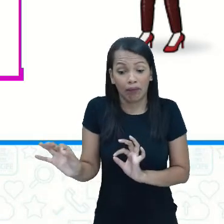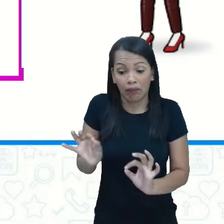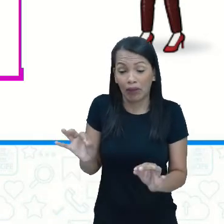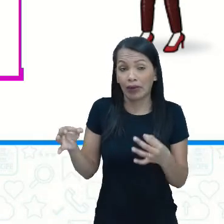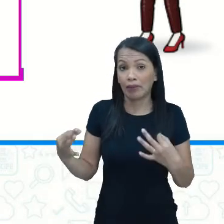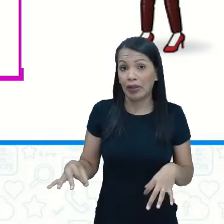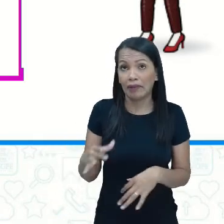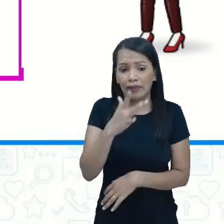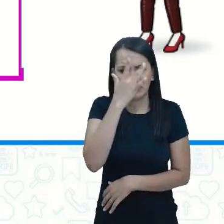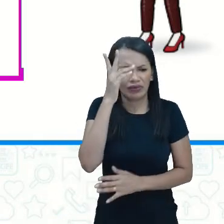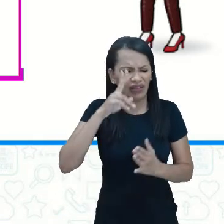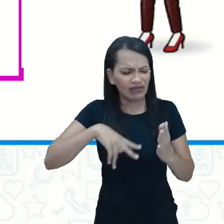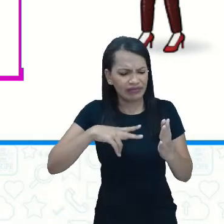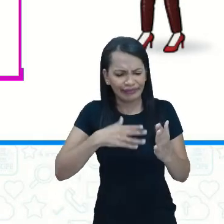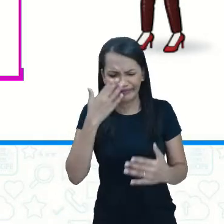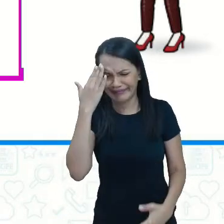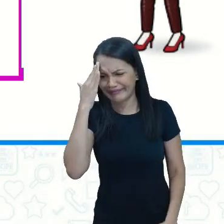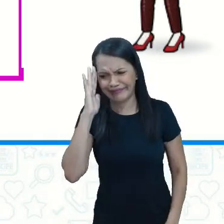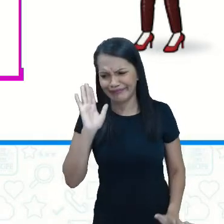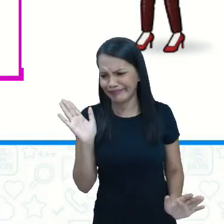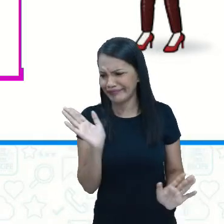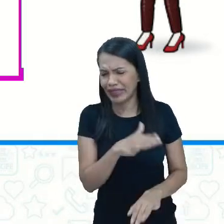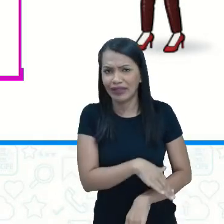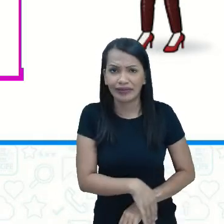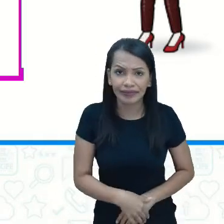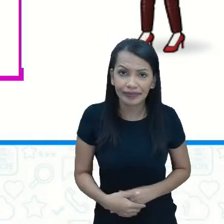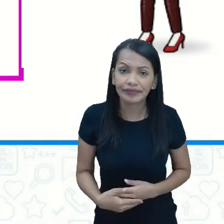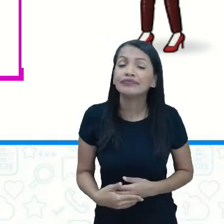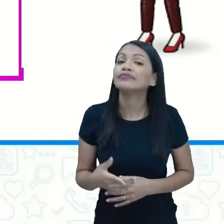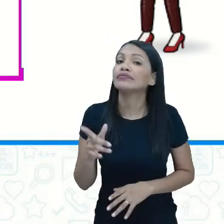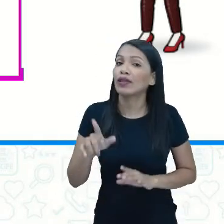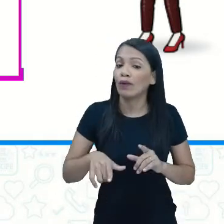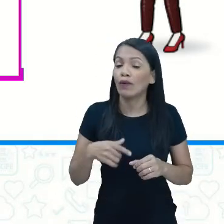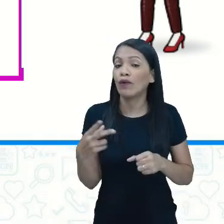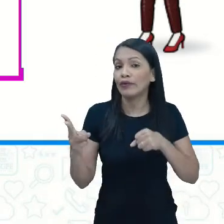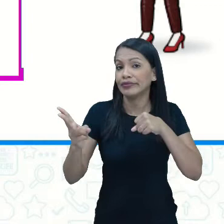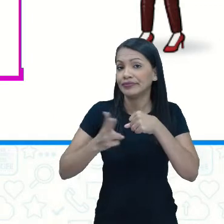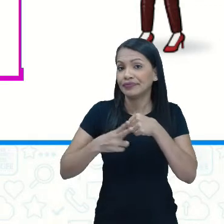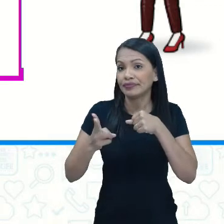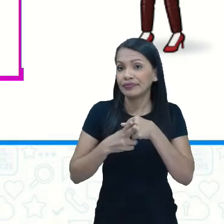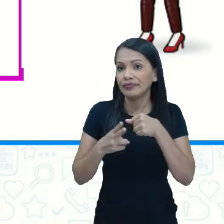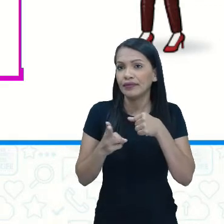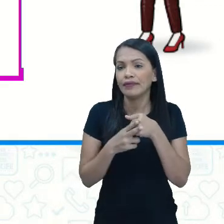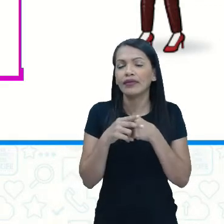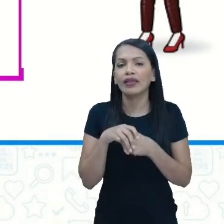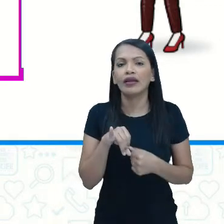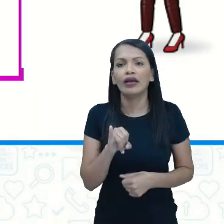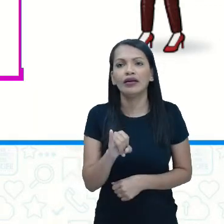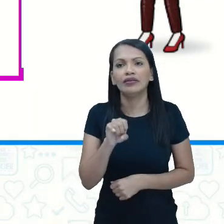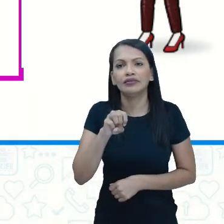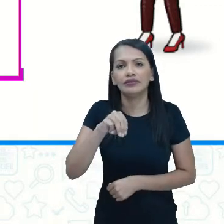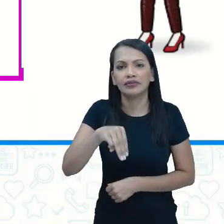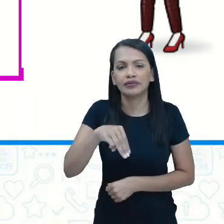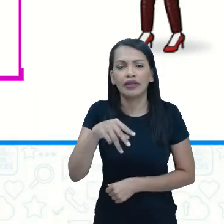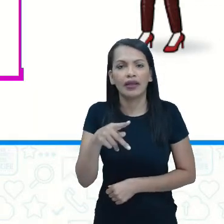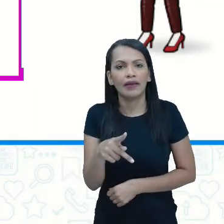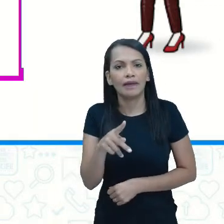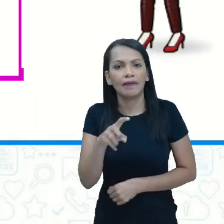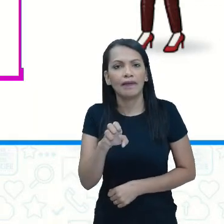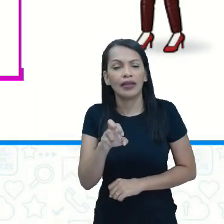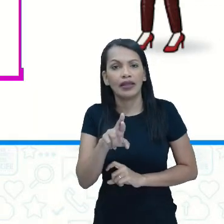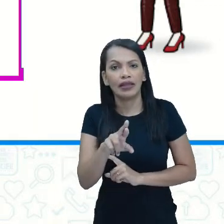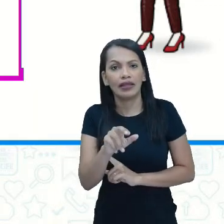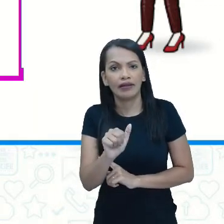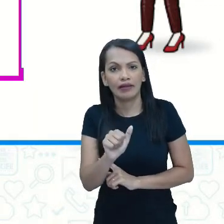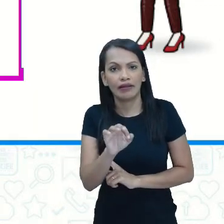ler, não vai entender nada. E, geralmente, os verbos estão no imperativo. O que significa verbo no